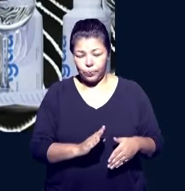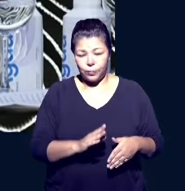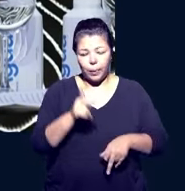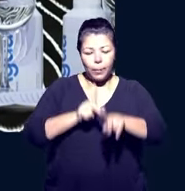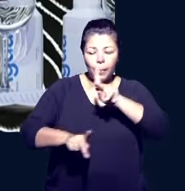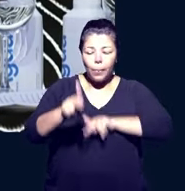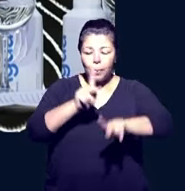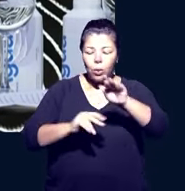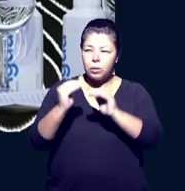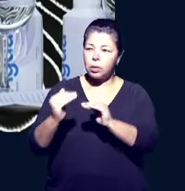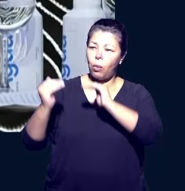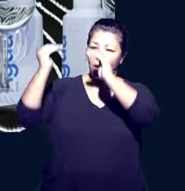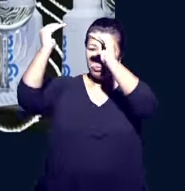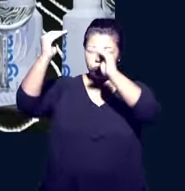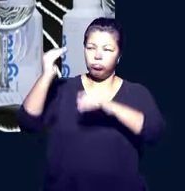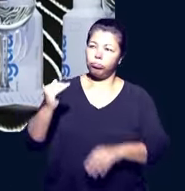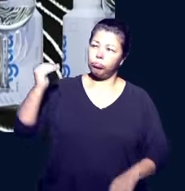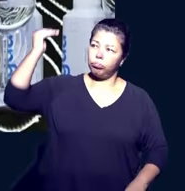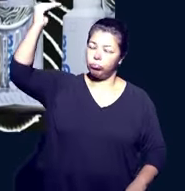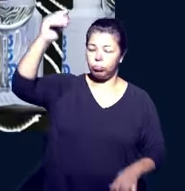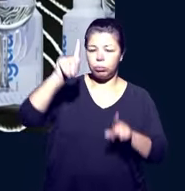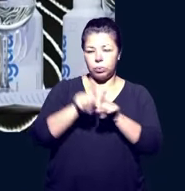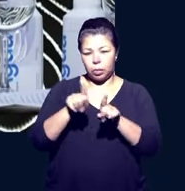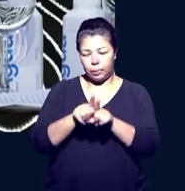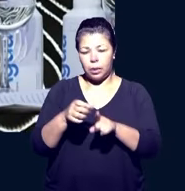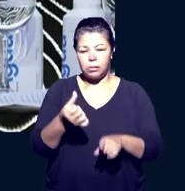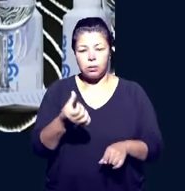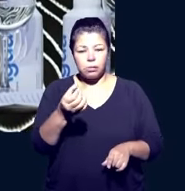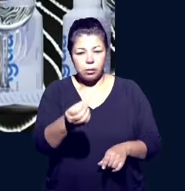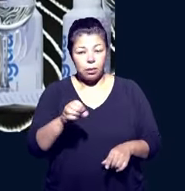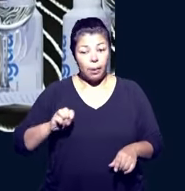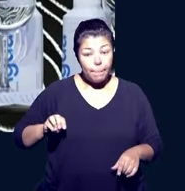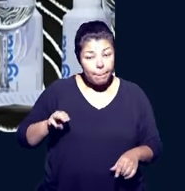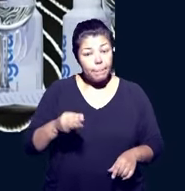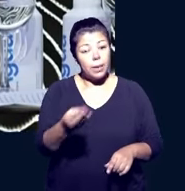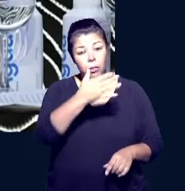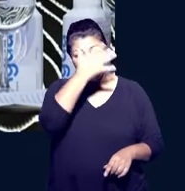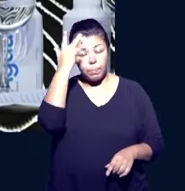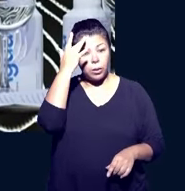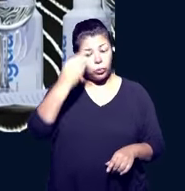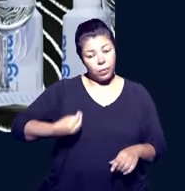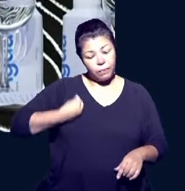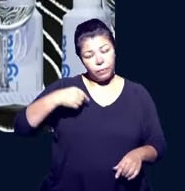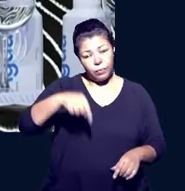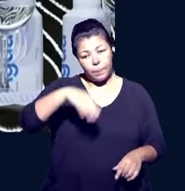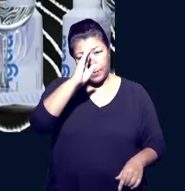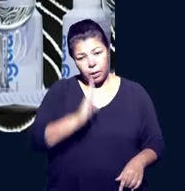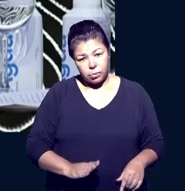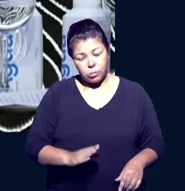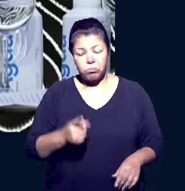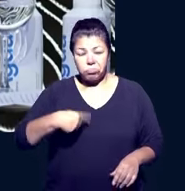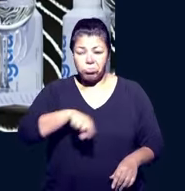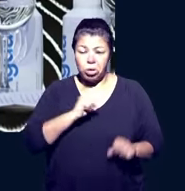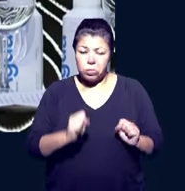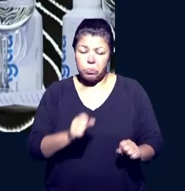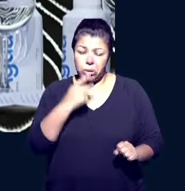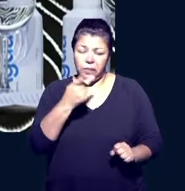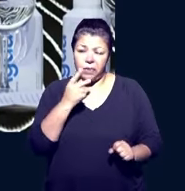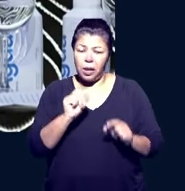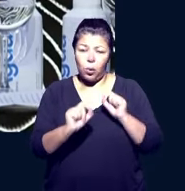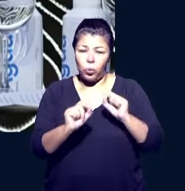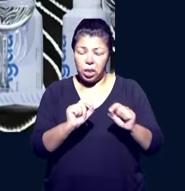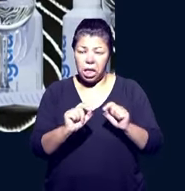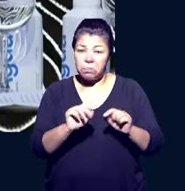160 milhões de pessoas de modo que se a estatística fosse uma ciência simples nós poderíamos dizer que um em cada duas as pessoas está em